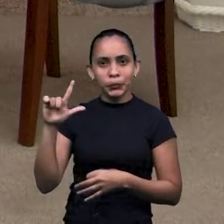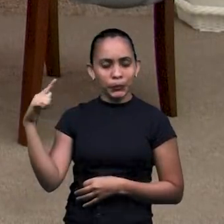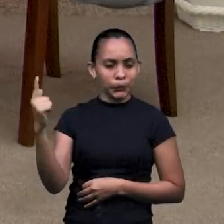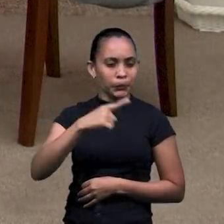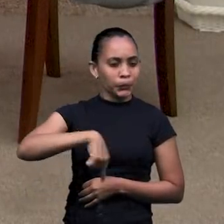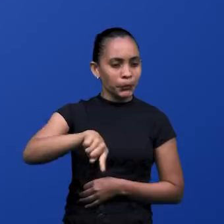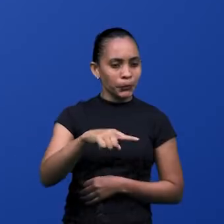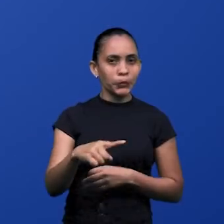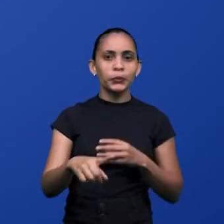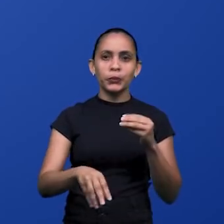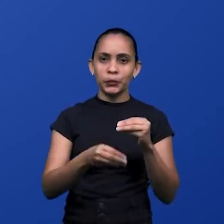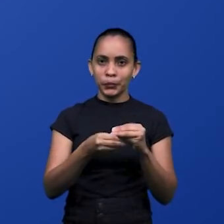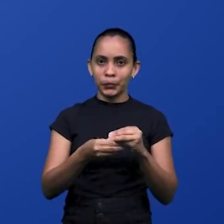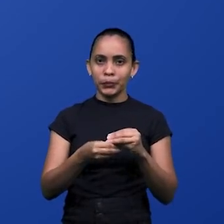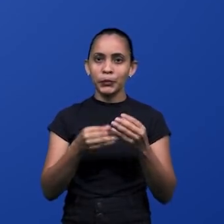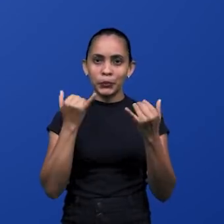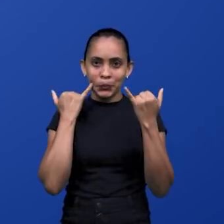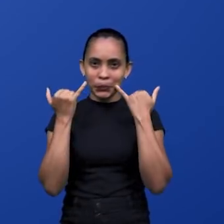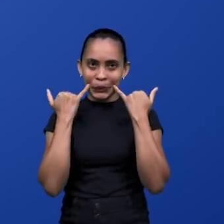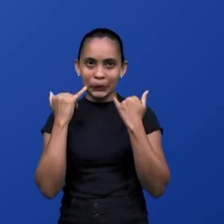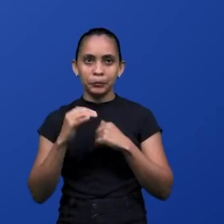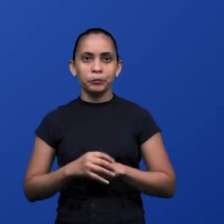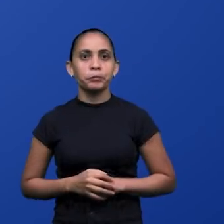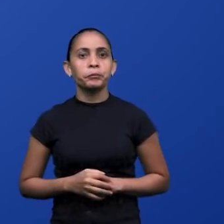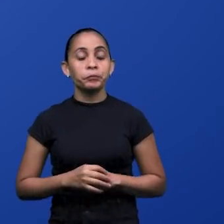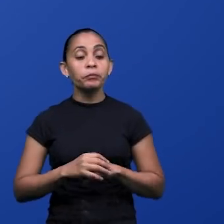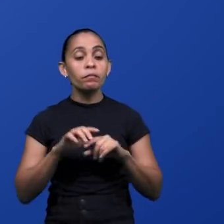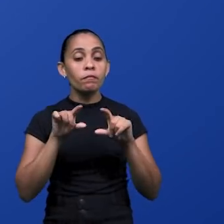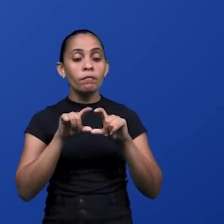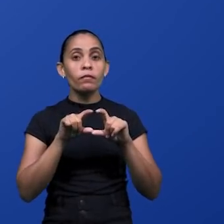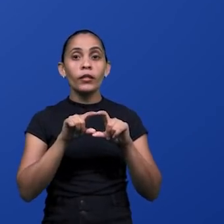seus comentários. Assim diz o verso